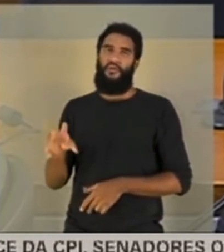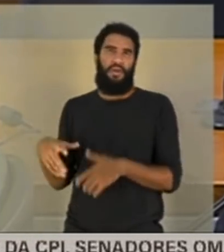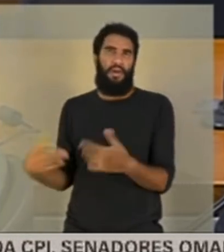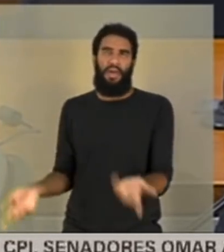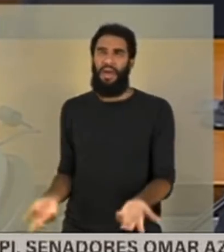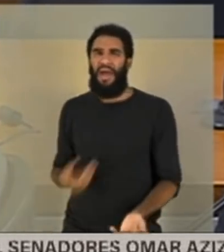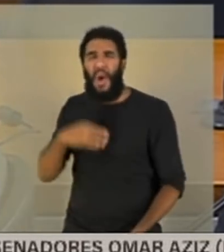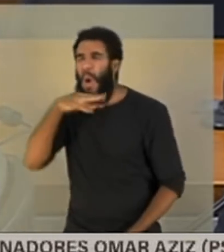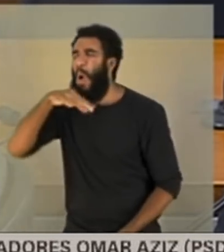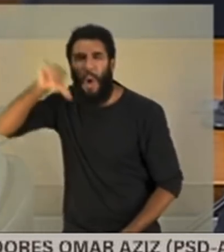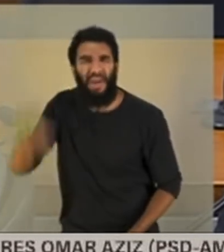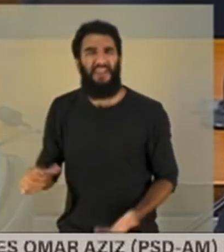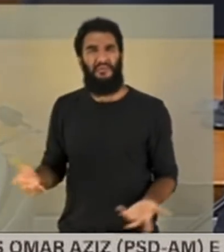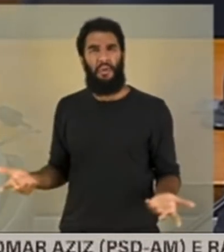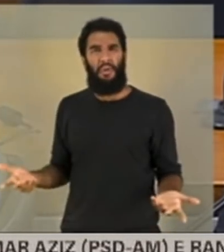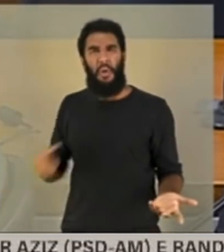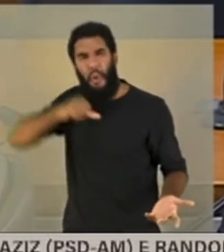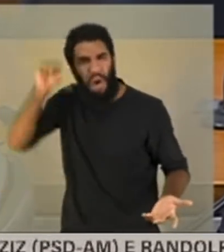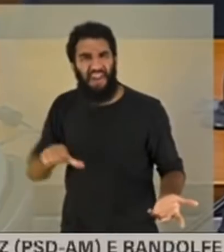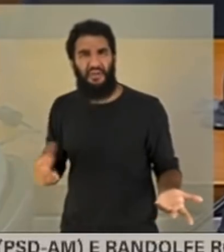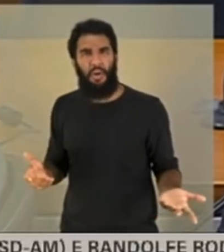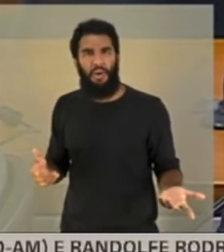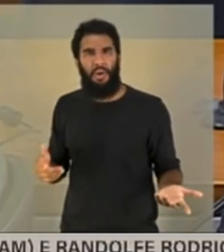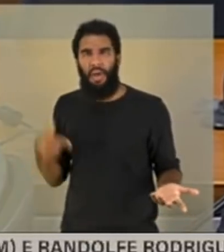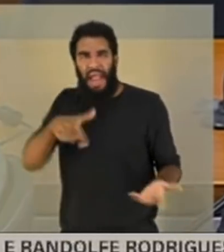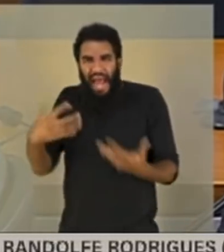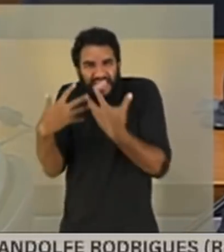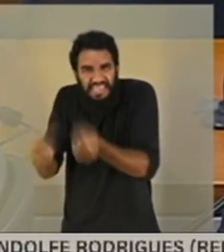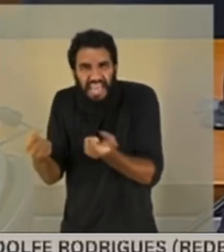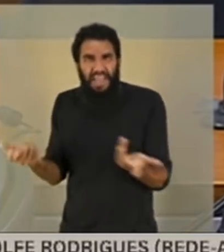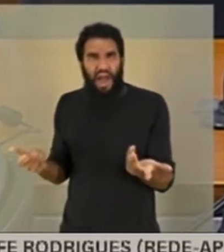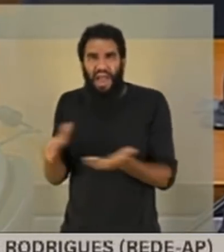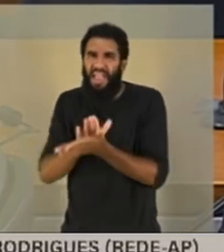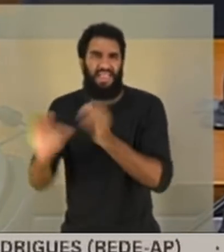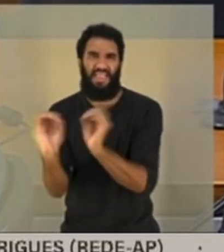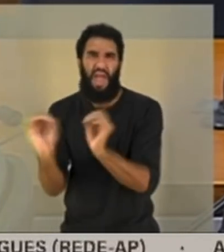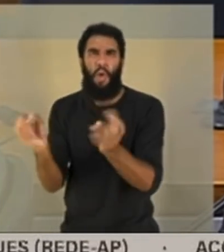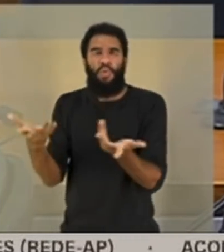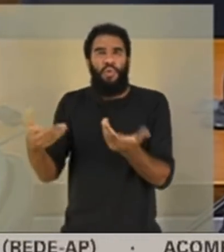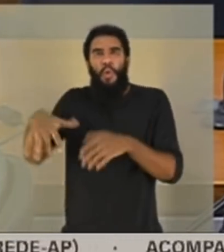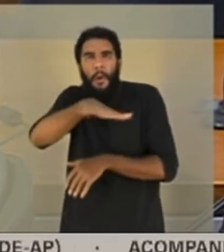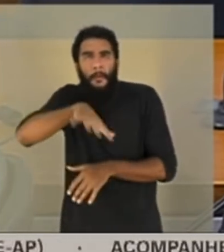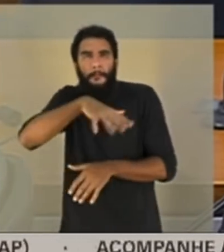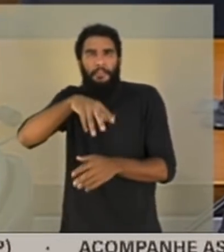desabafo, ridículo! Ridículo! Ninguém aceitaria isso em nenhuma nação livre e desenvolvida.